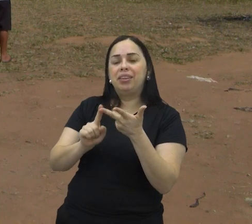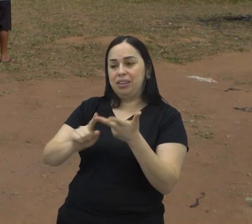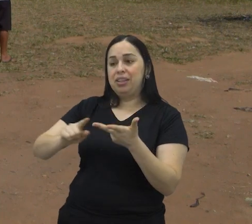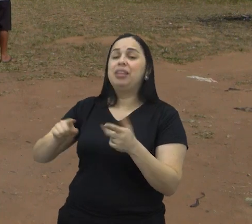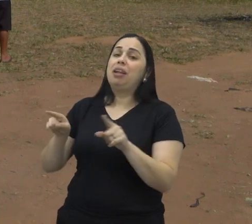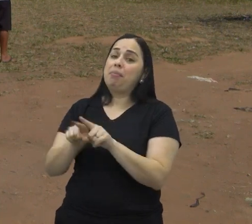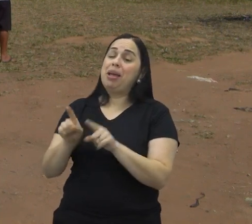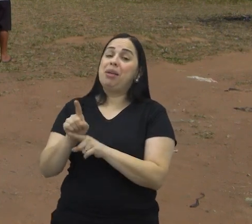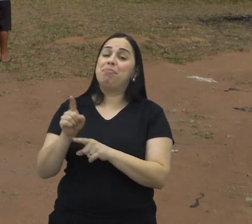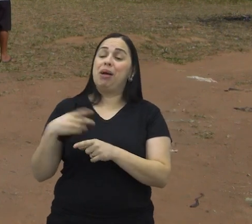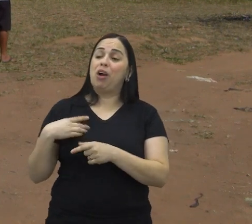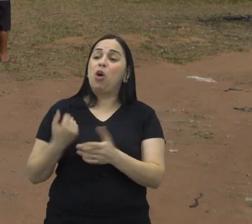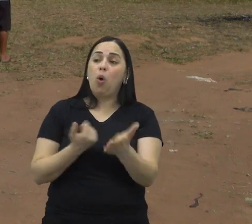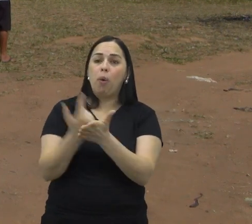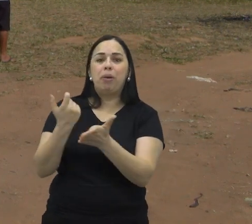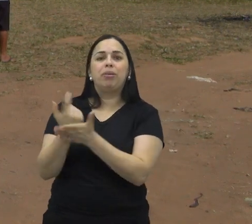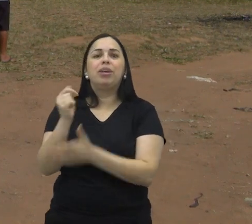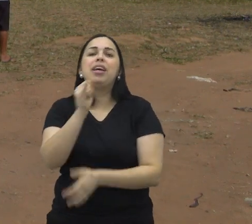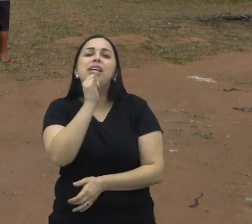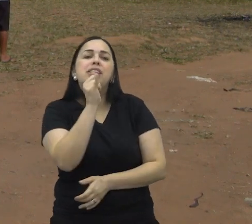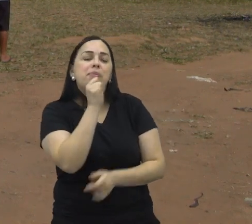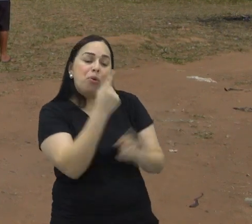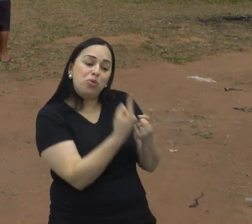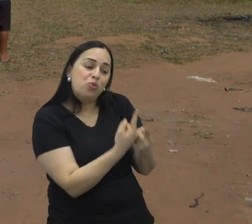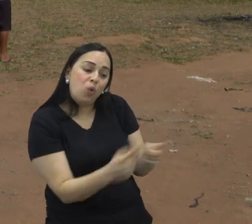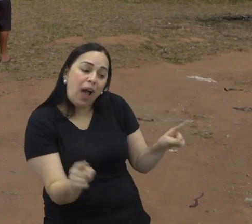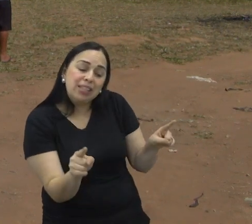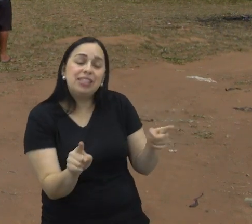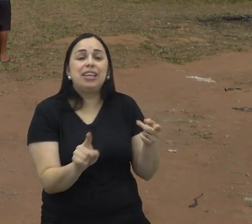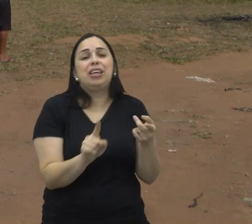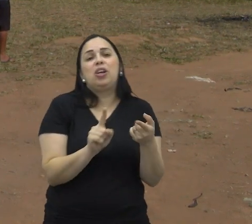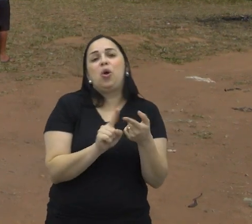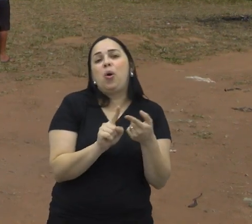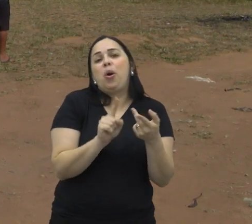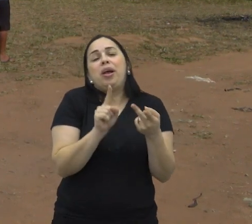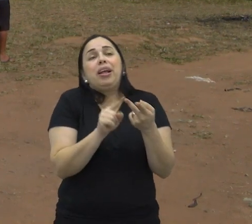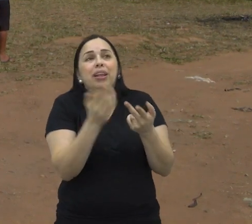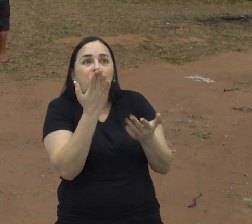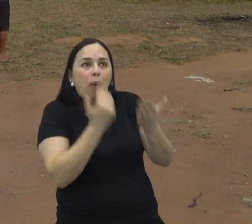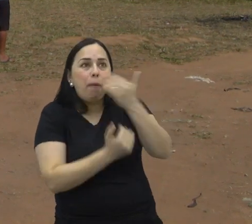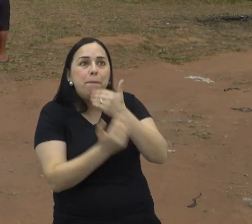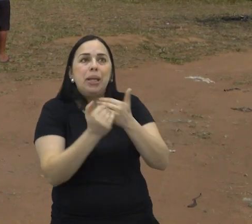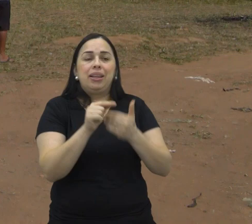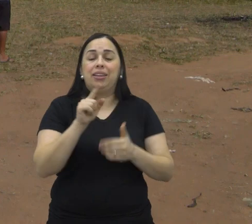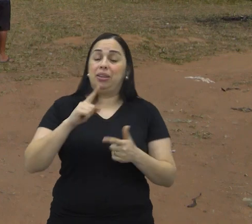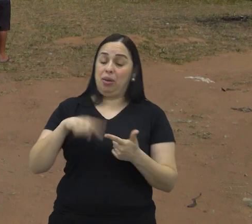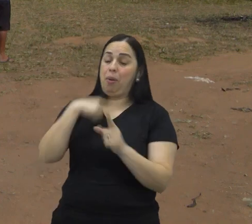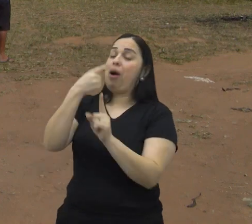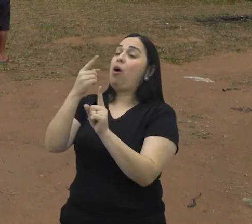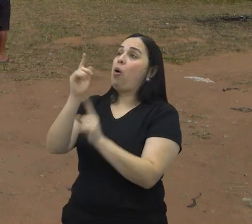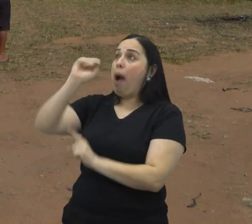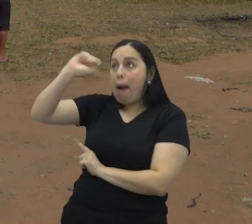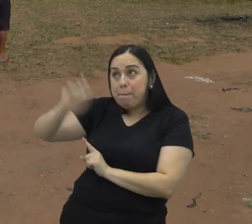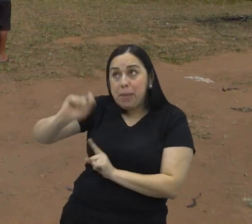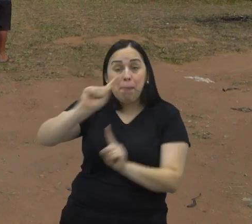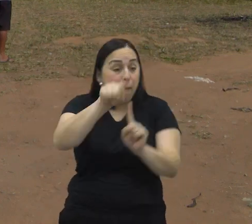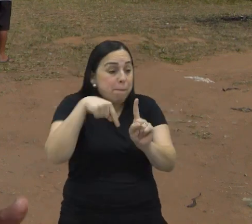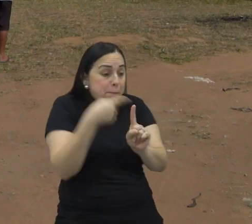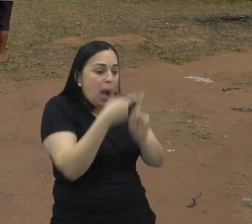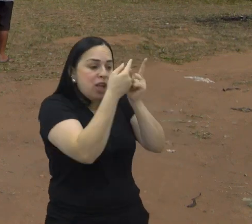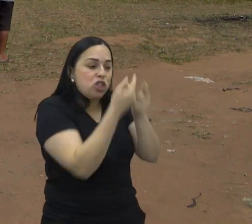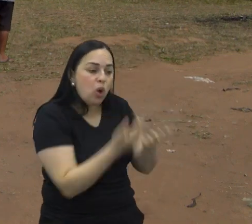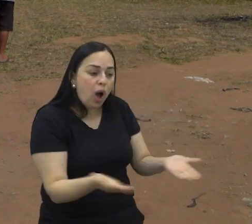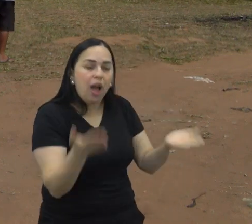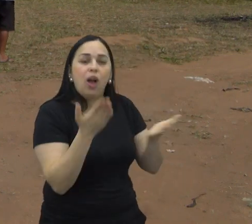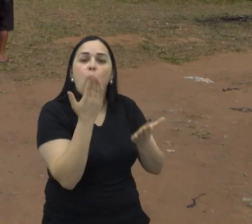os artigos para poder estar aqui no domingo, que é o nosso churrasquinho, que é a nossa alimentação, a nossa bebida aqui. Então tudo